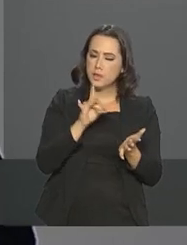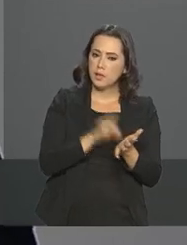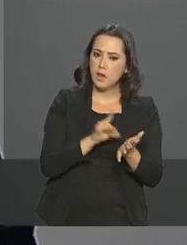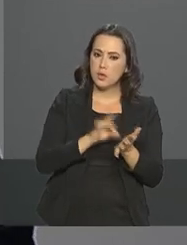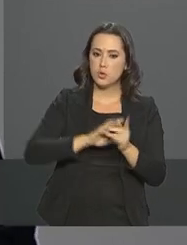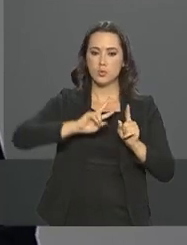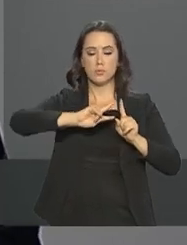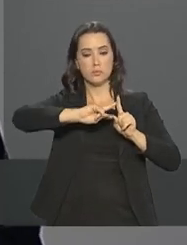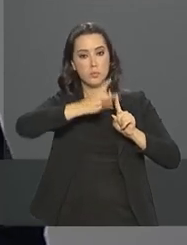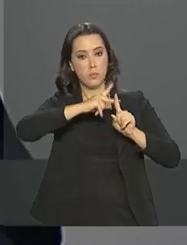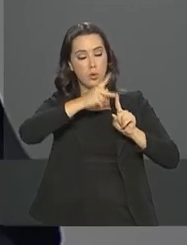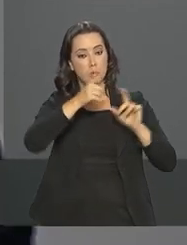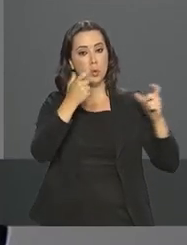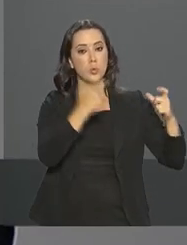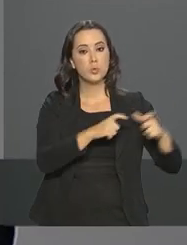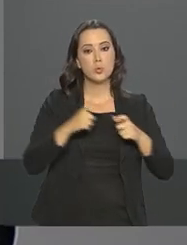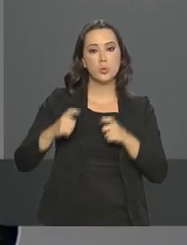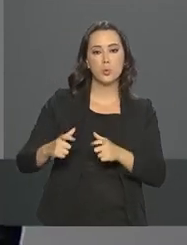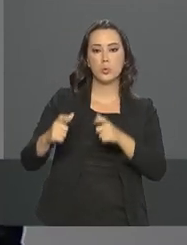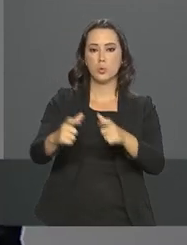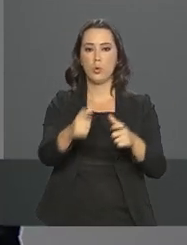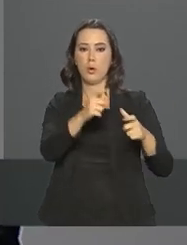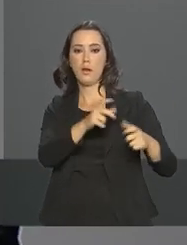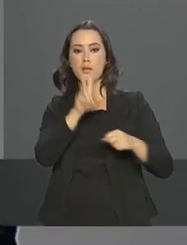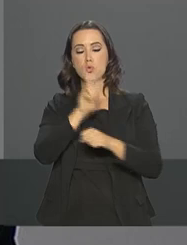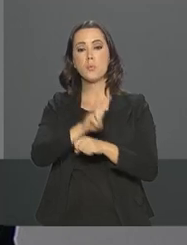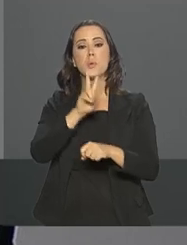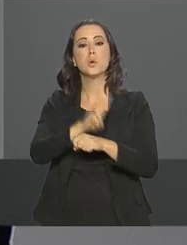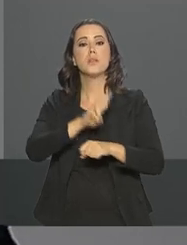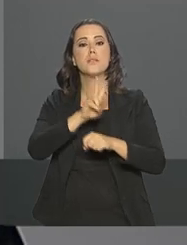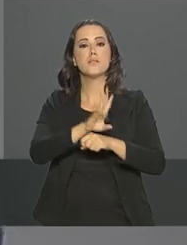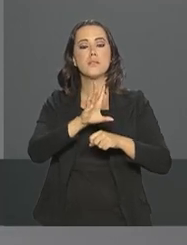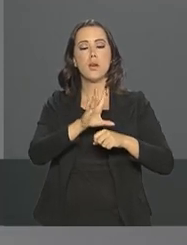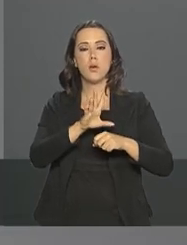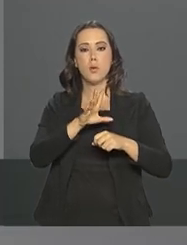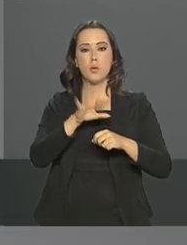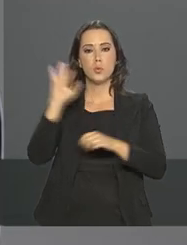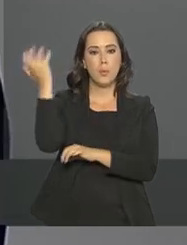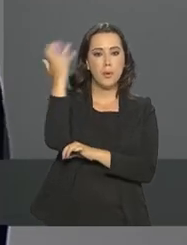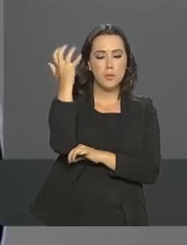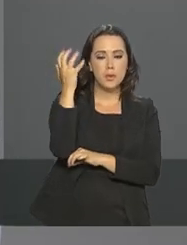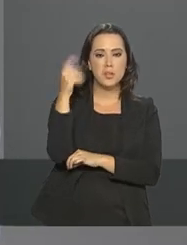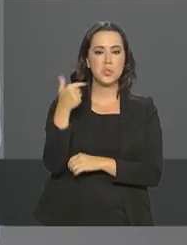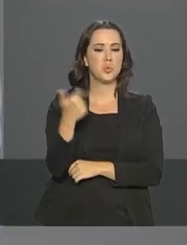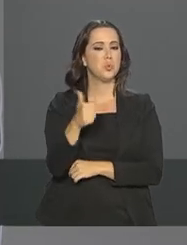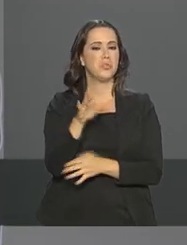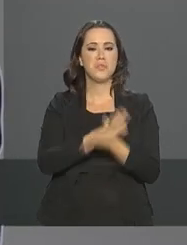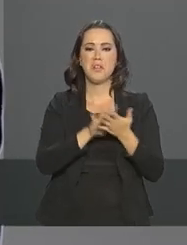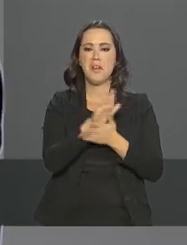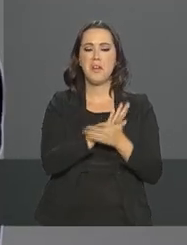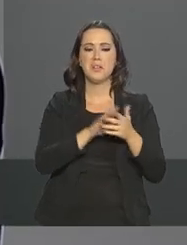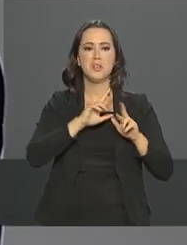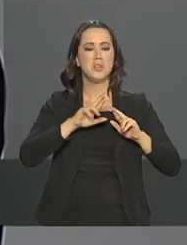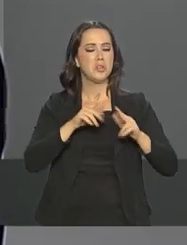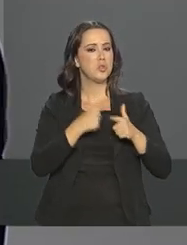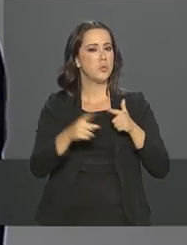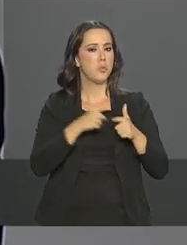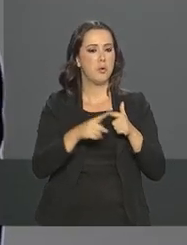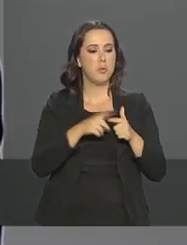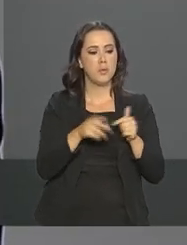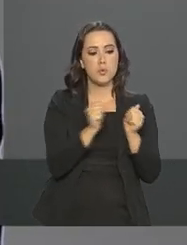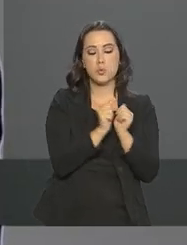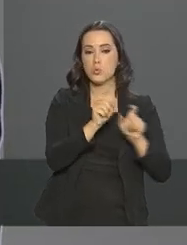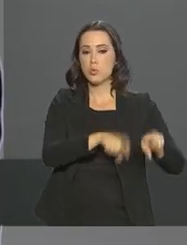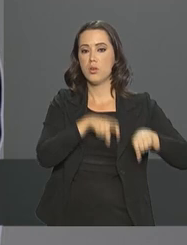duplicado as áreas de proteção do meio ambiente no nosso país não houve uma divergência claro da agricultura ao contrário a